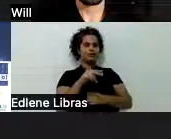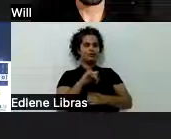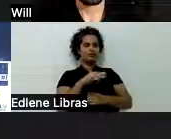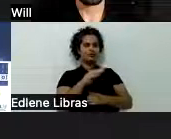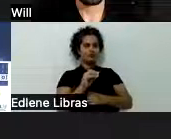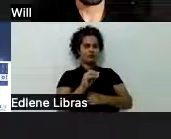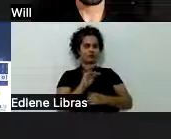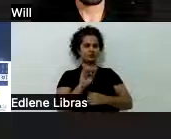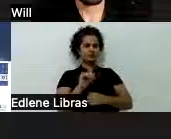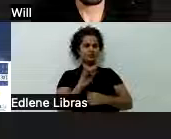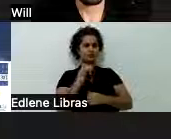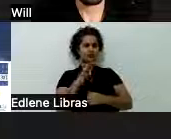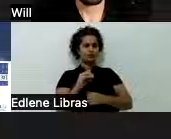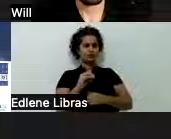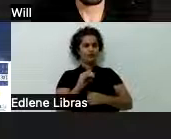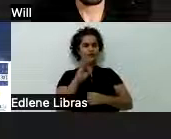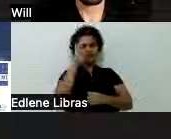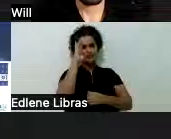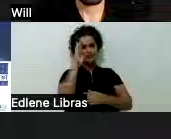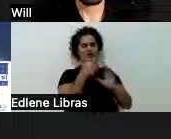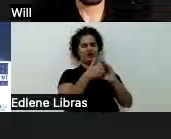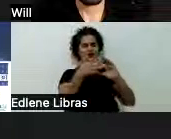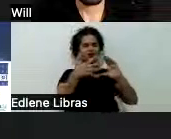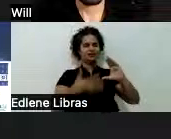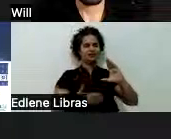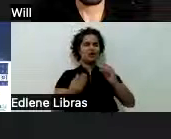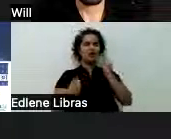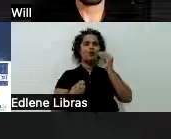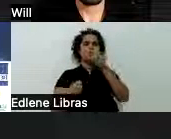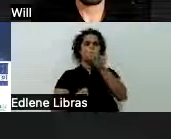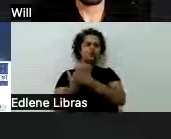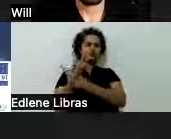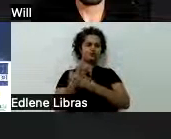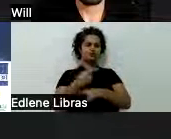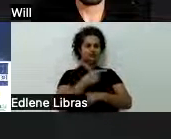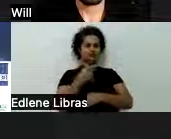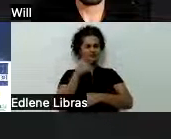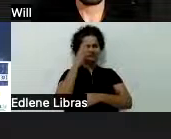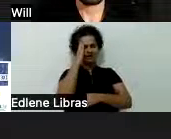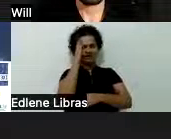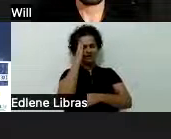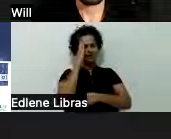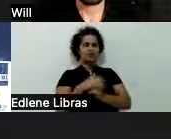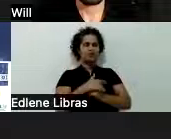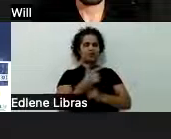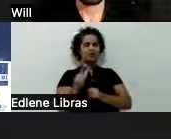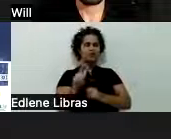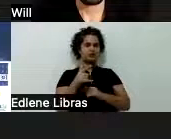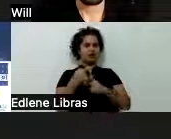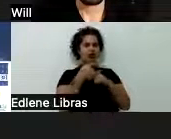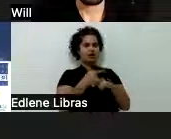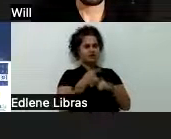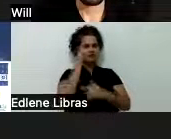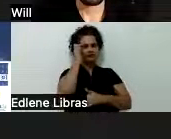seus antecedentes, os fundamentos. Imagino que vocês já tenham tido outras lives aqui falando